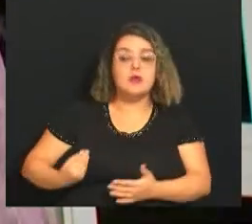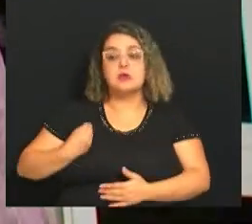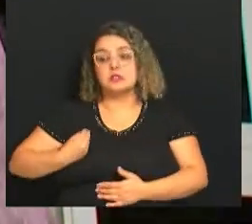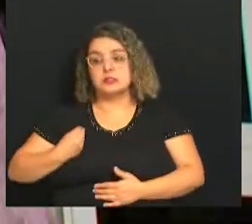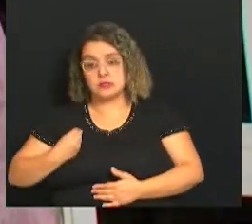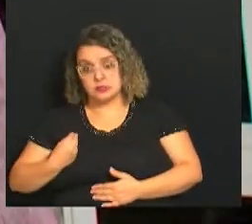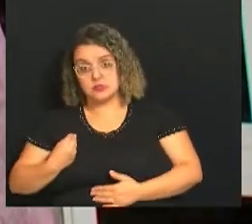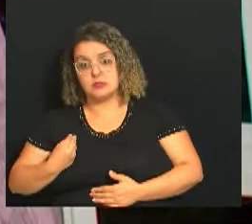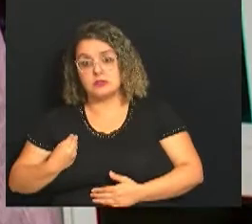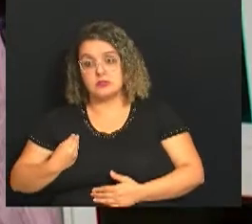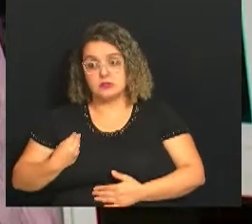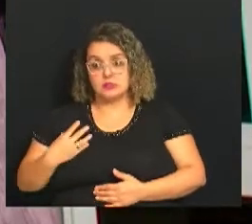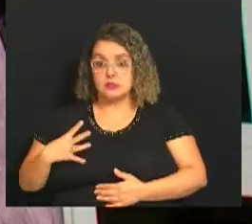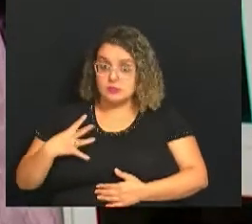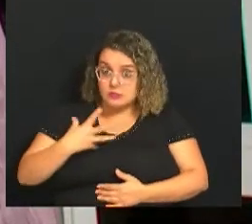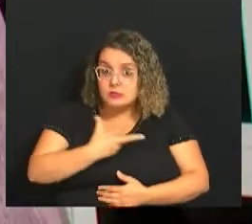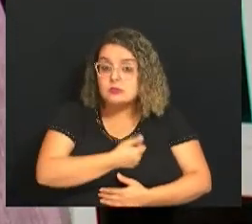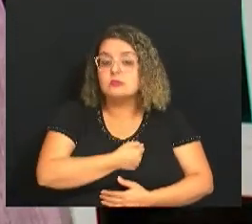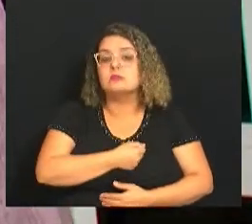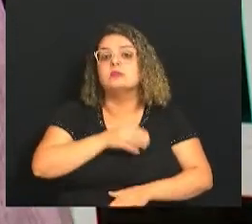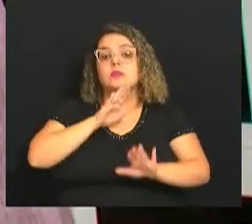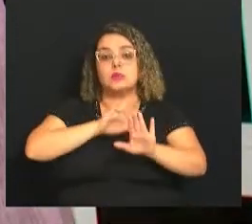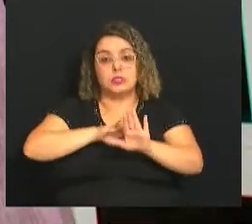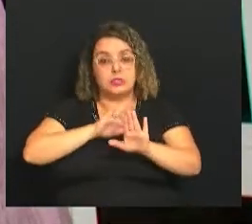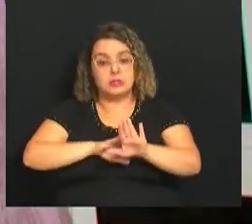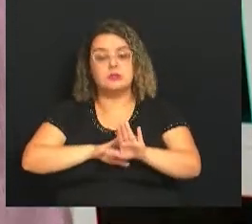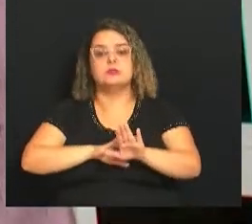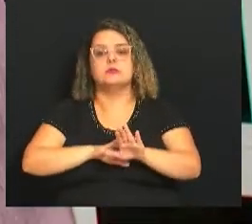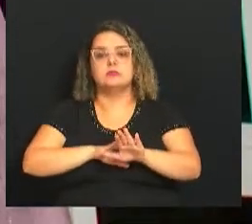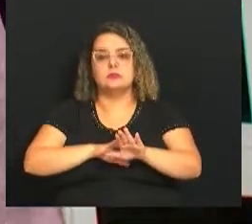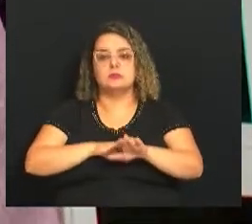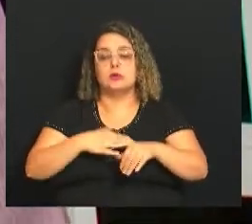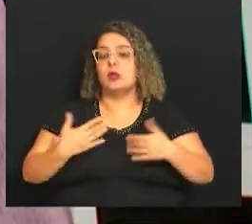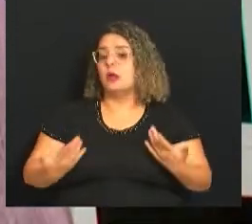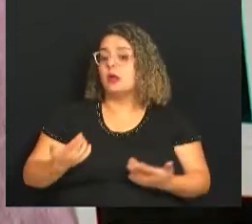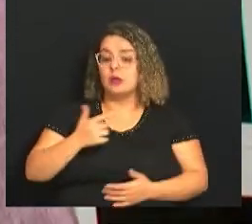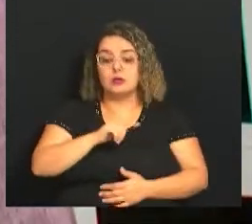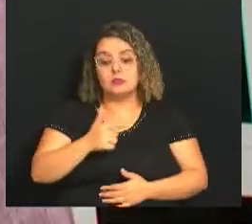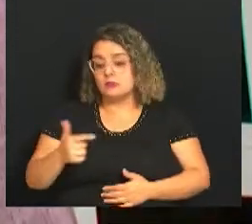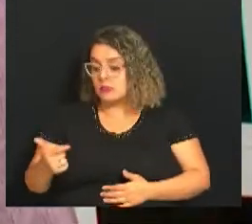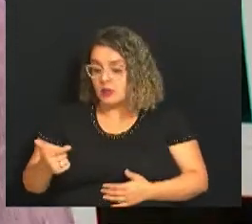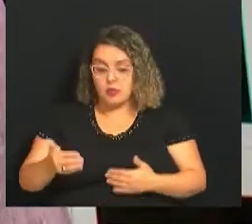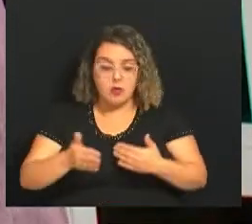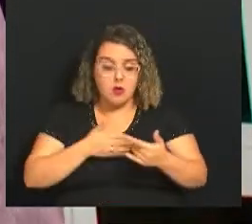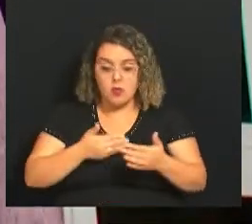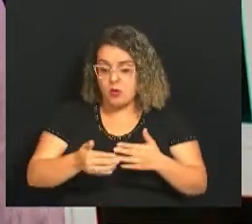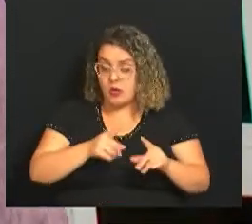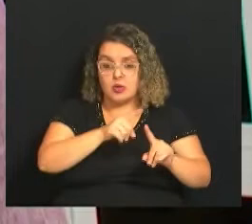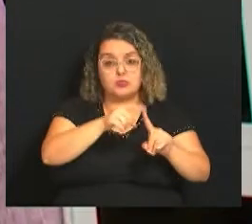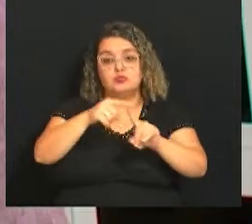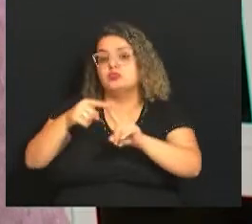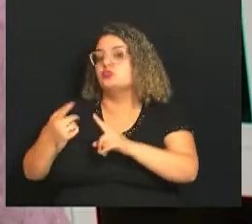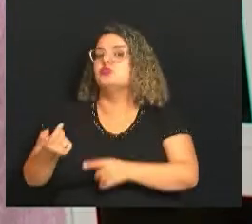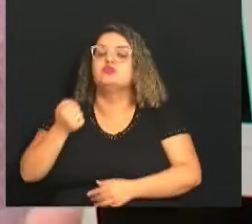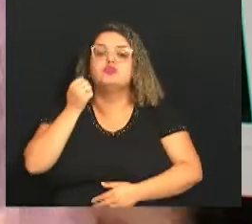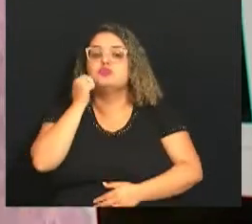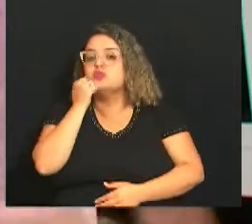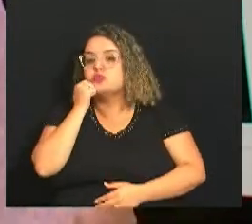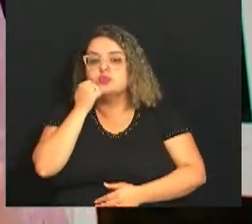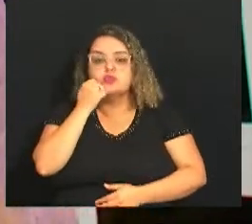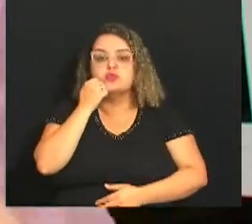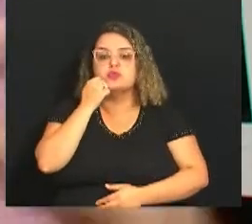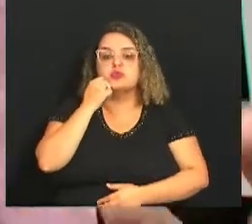fazer essa atitude, e não é qualquer tipo de ciência no